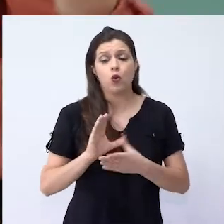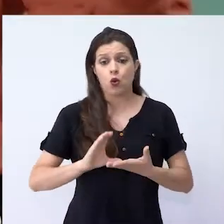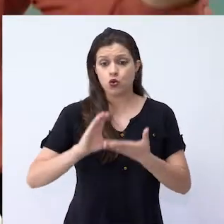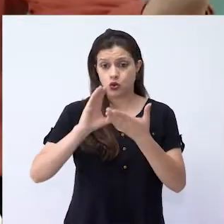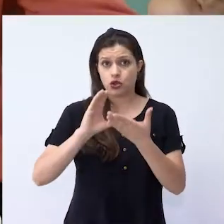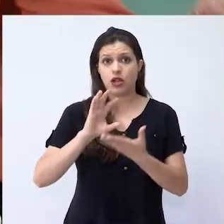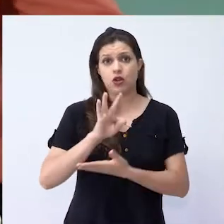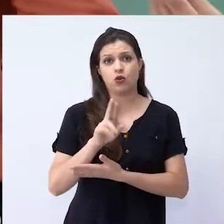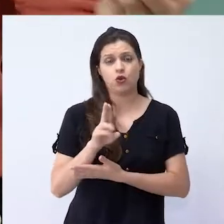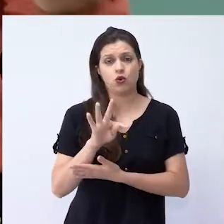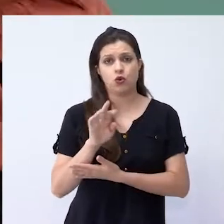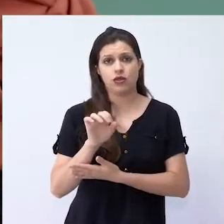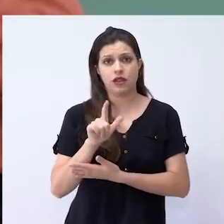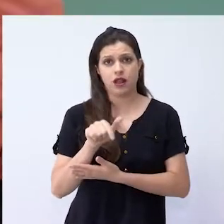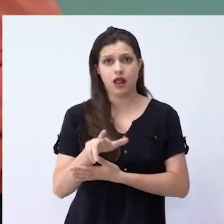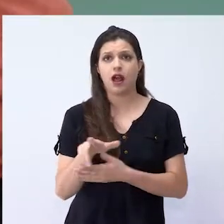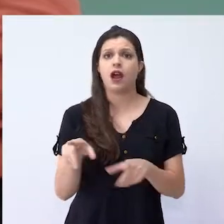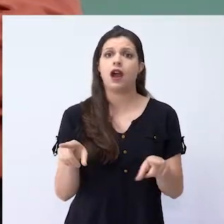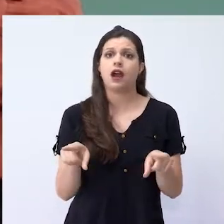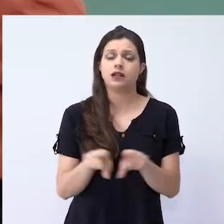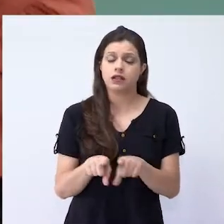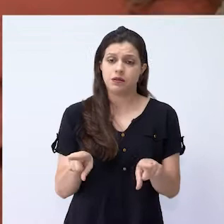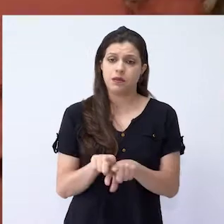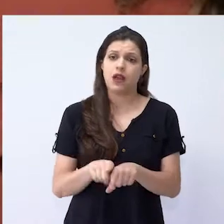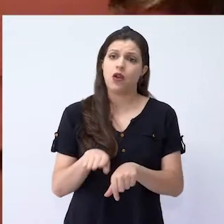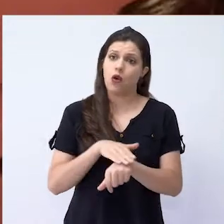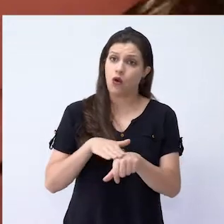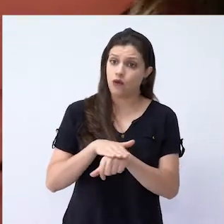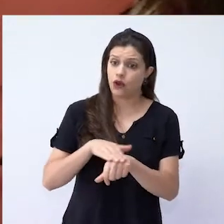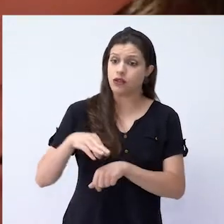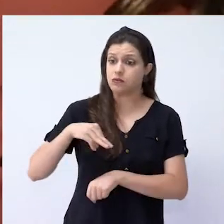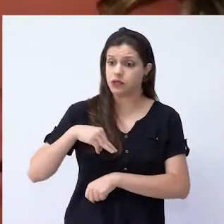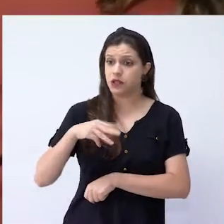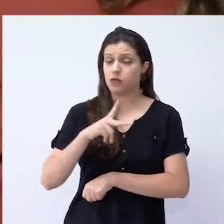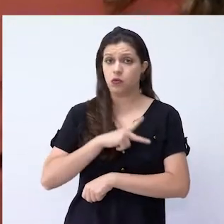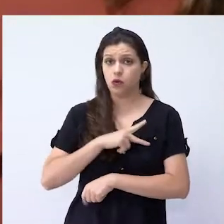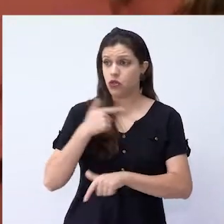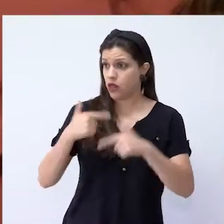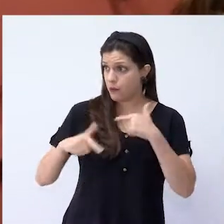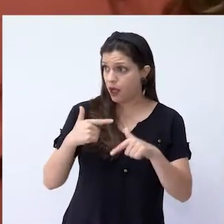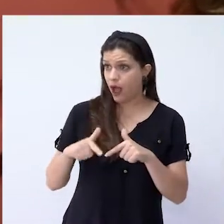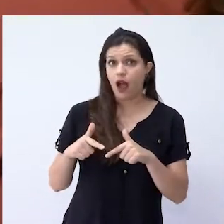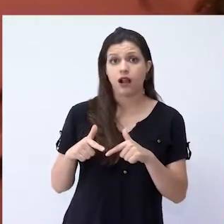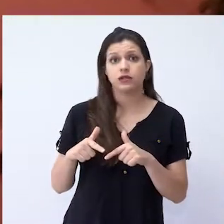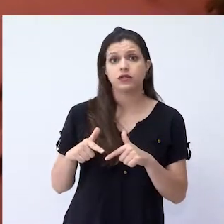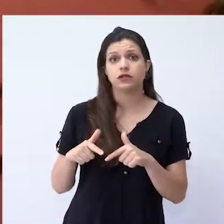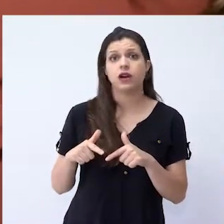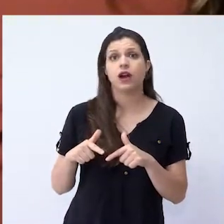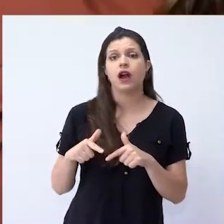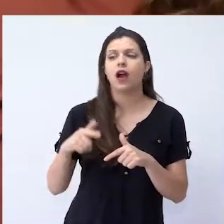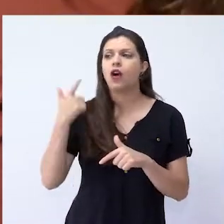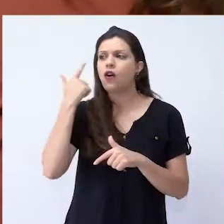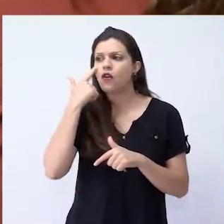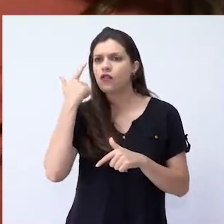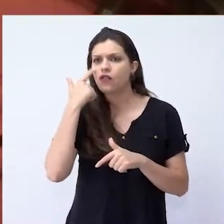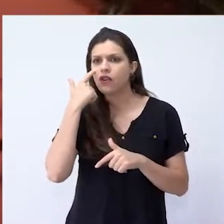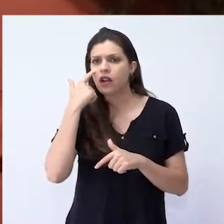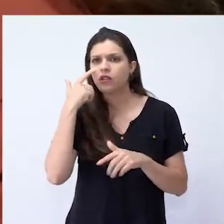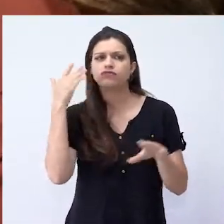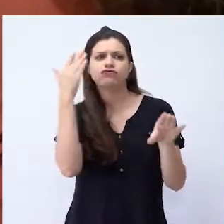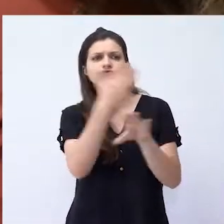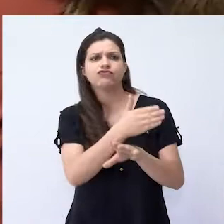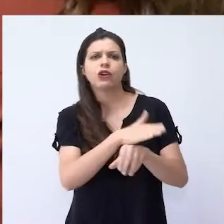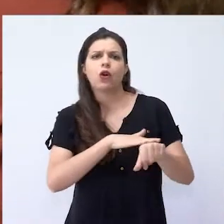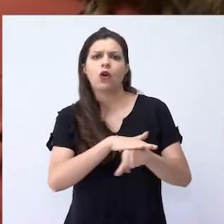o Conselho Tutelar quando identifica, oficia o MPT quando tem a percepção de que aquela é uma demanda da Defensoria